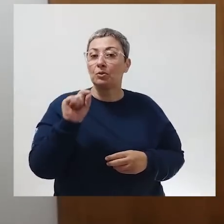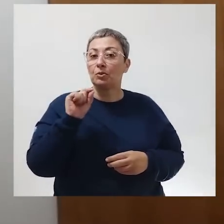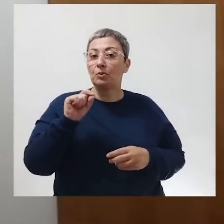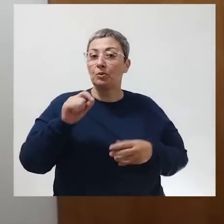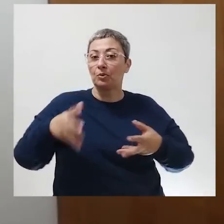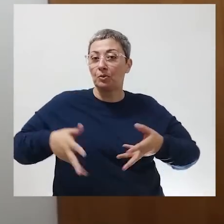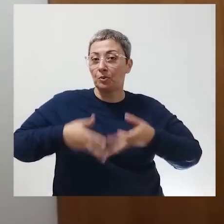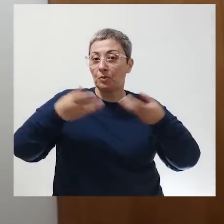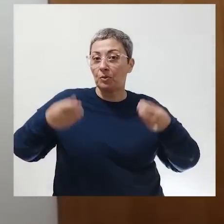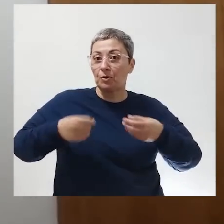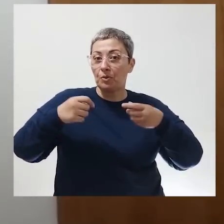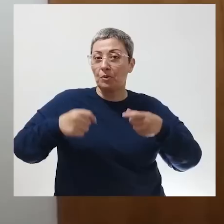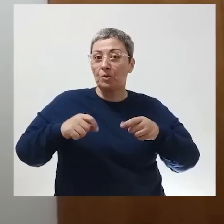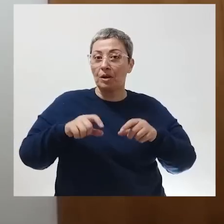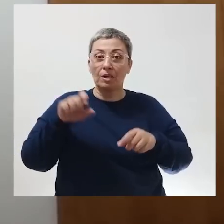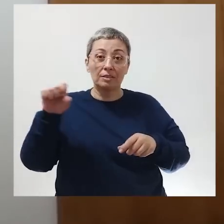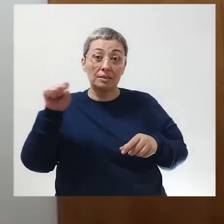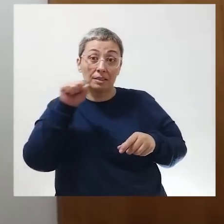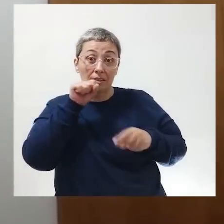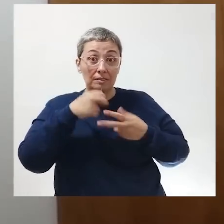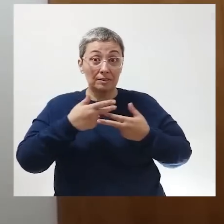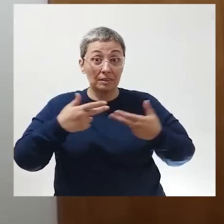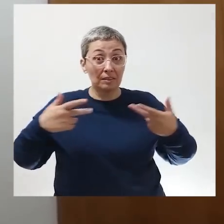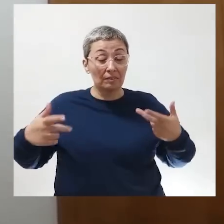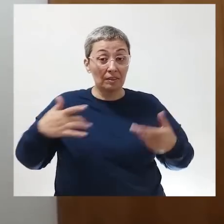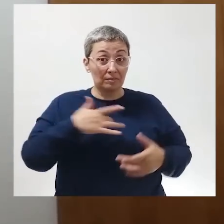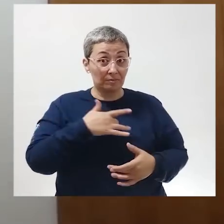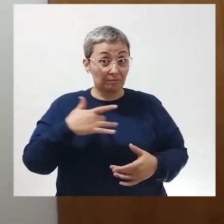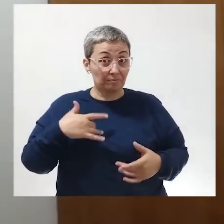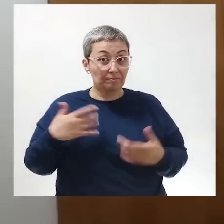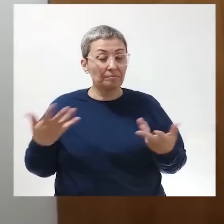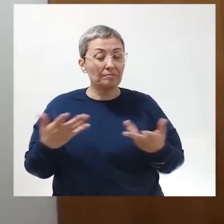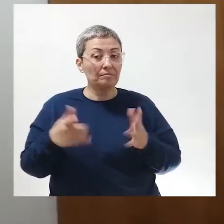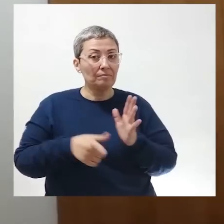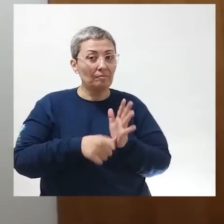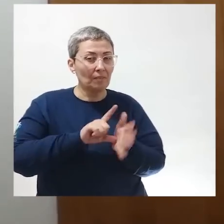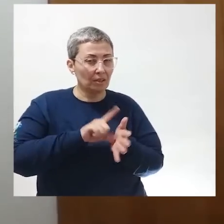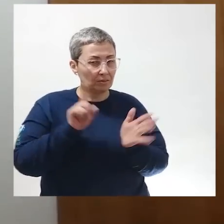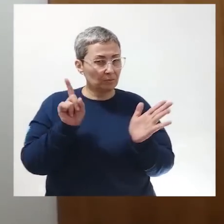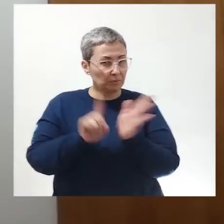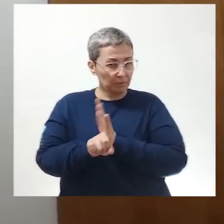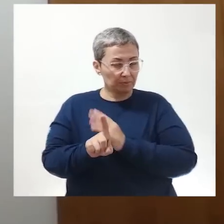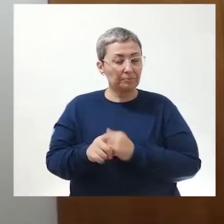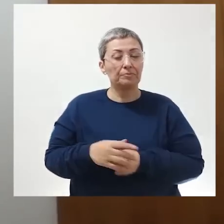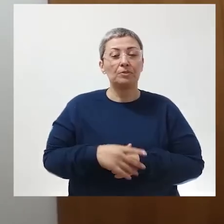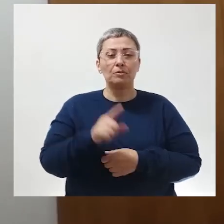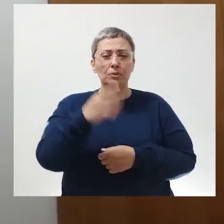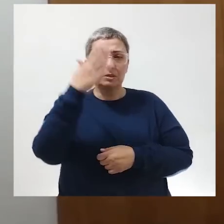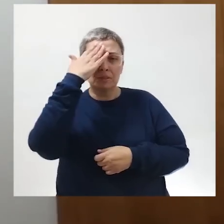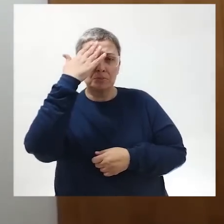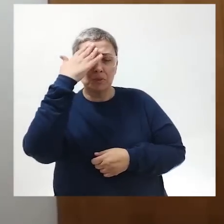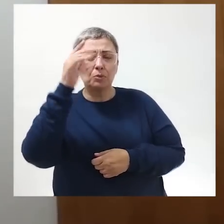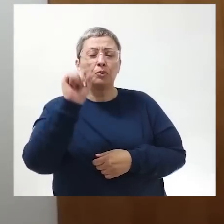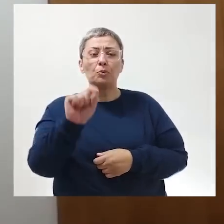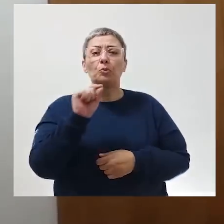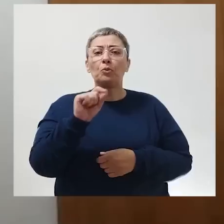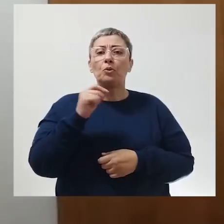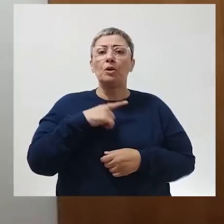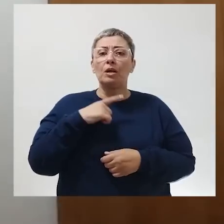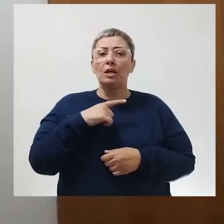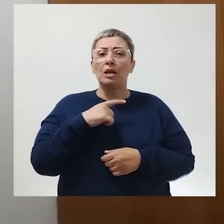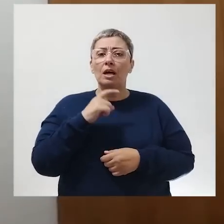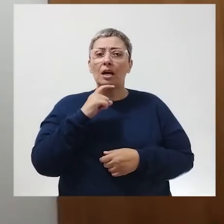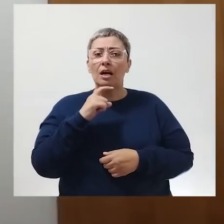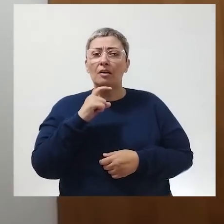das verduras na nossa saúde. Mas antes eu vou te fazer uma pergunta. Você sabia que a cor verde